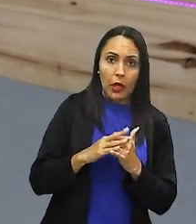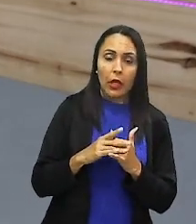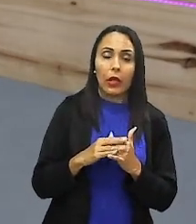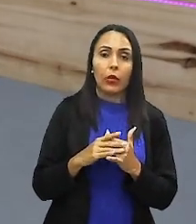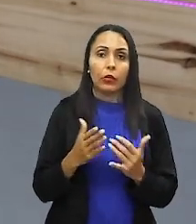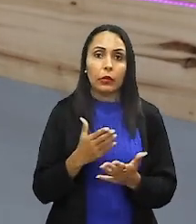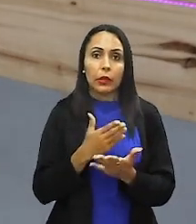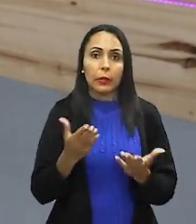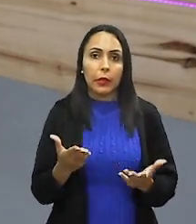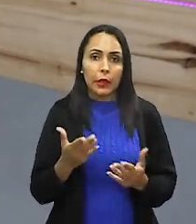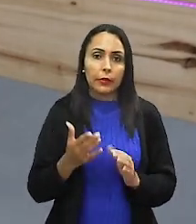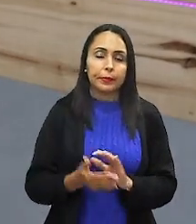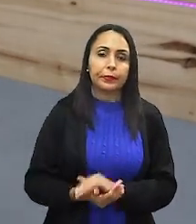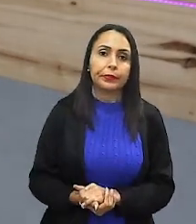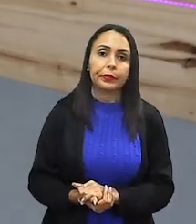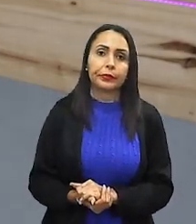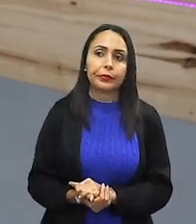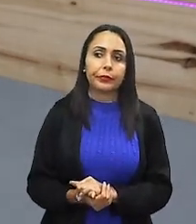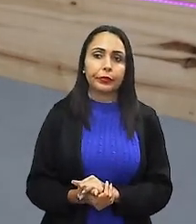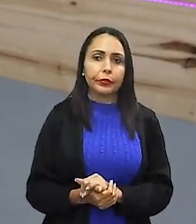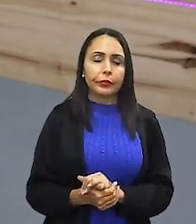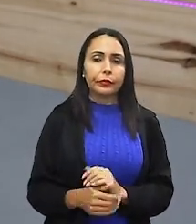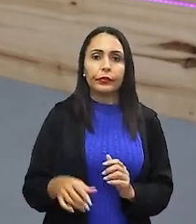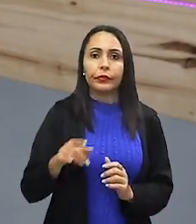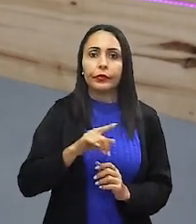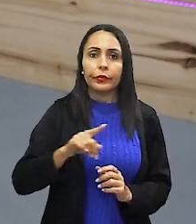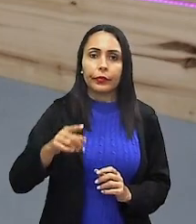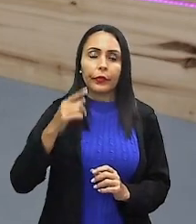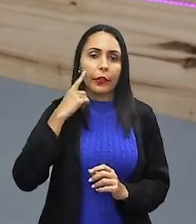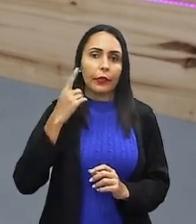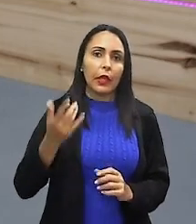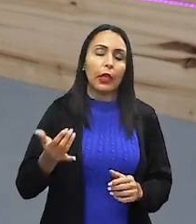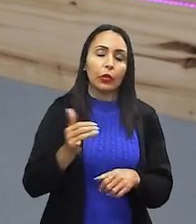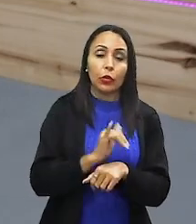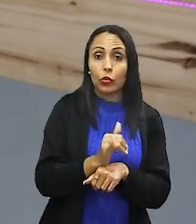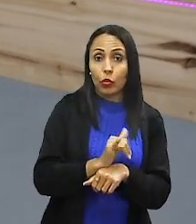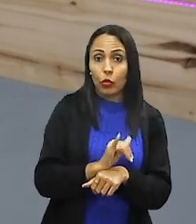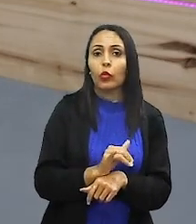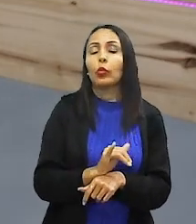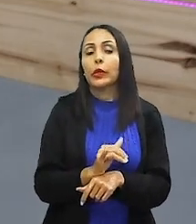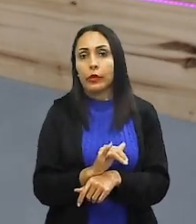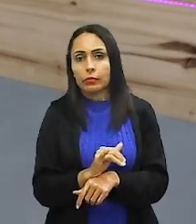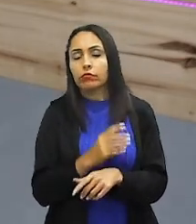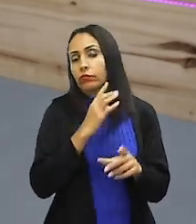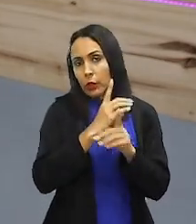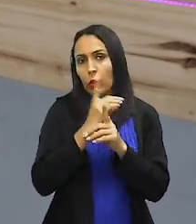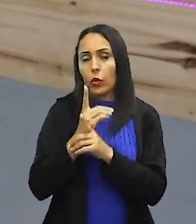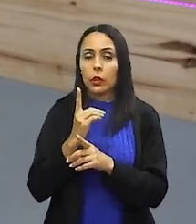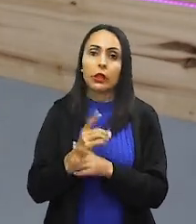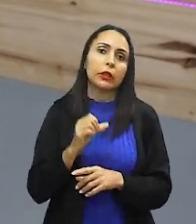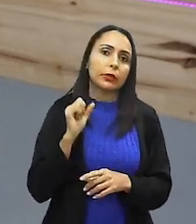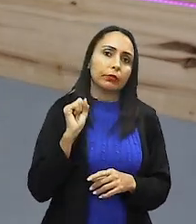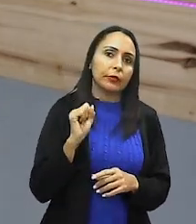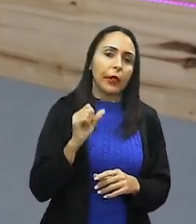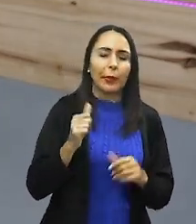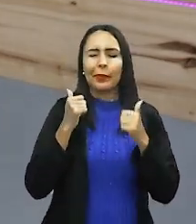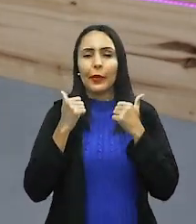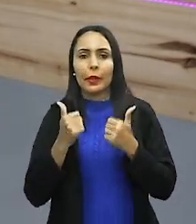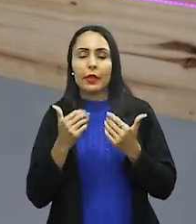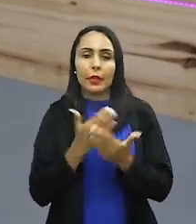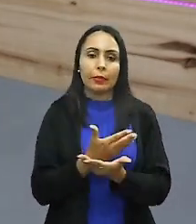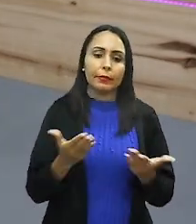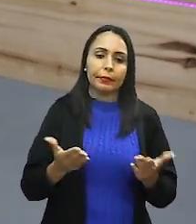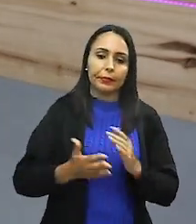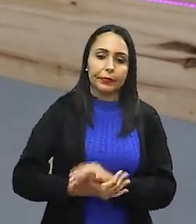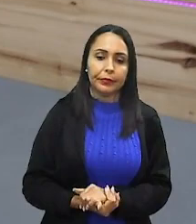que escutam essa conversa. Mas assim, se você ainda não viu, vai lá no YouTube. Você também me encontra no YouTube, tá? Biologia com Tubarão. Beleza? Vai lá no canal que também